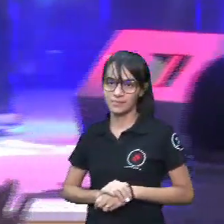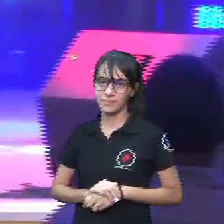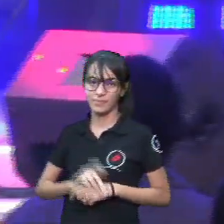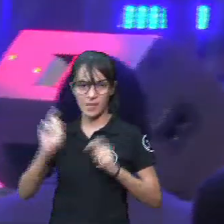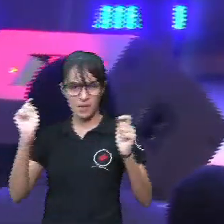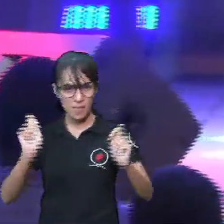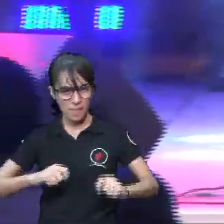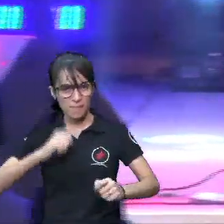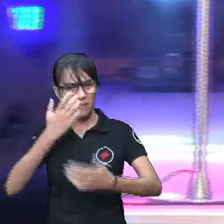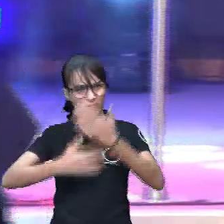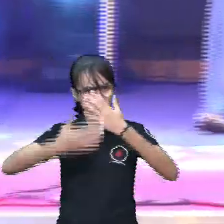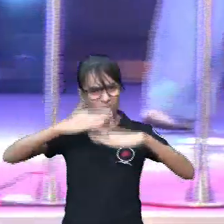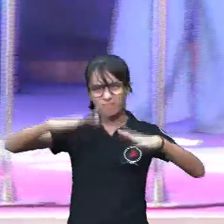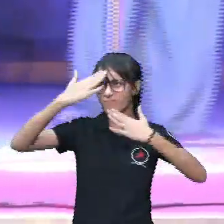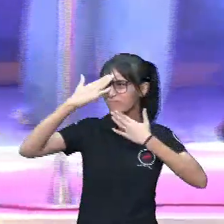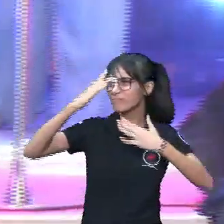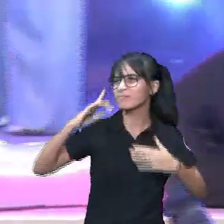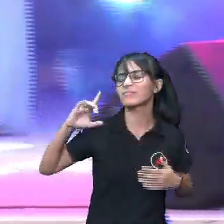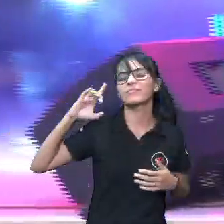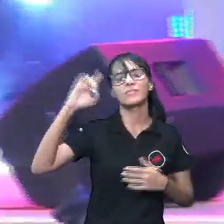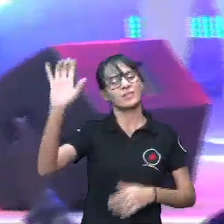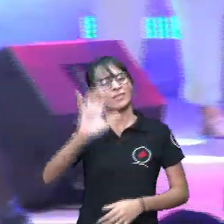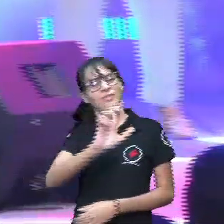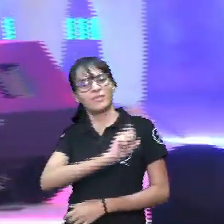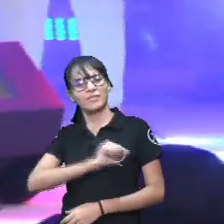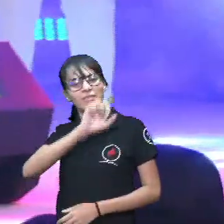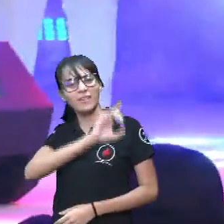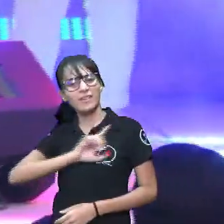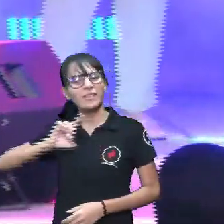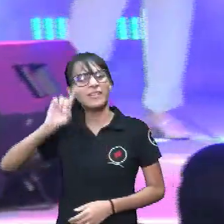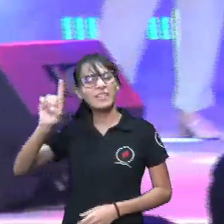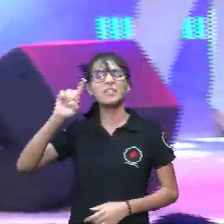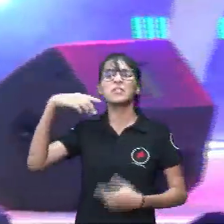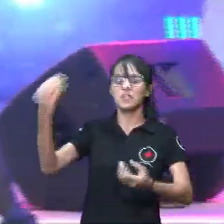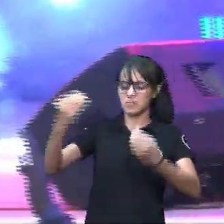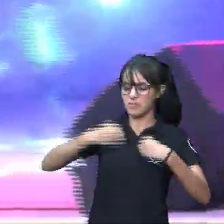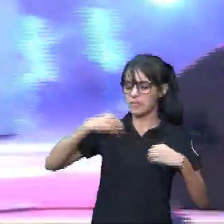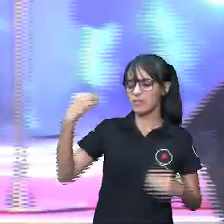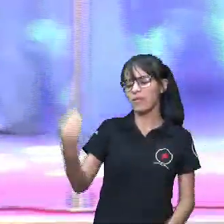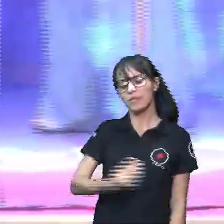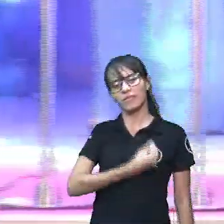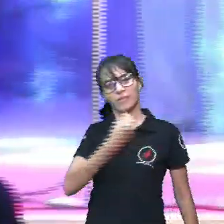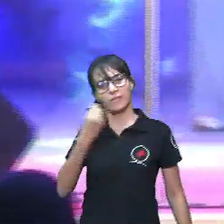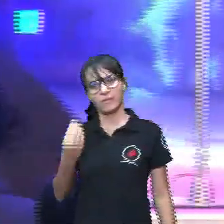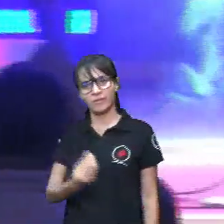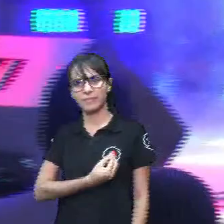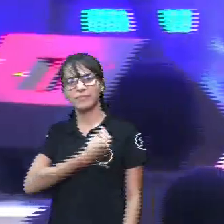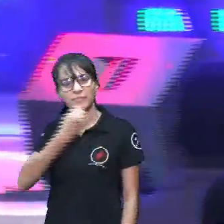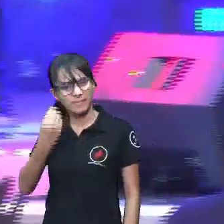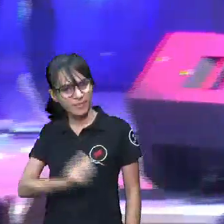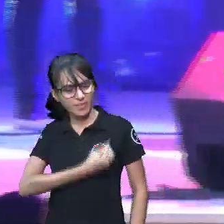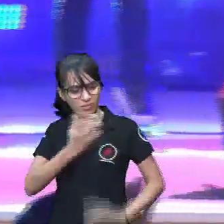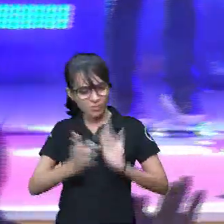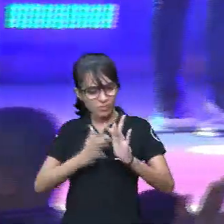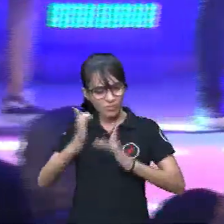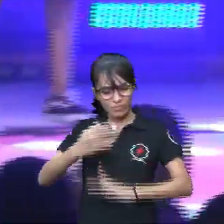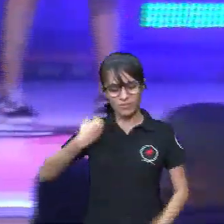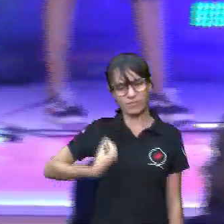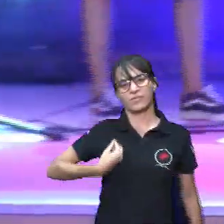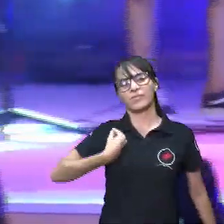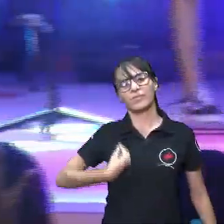se manifestar em gratidão, em adoração àquele que nos deu a vida. Ele vive, querido.